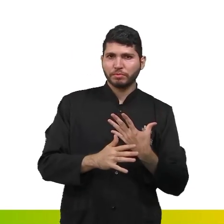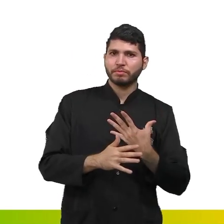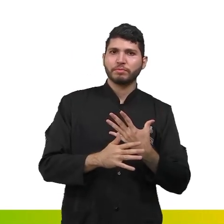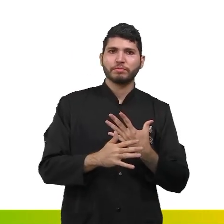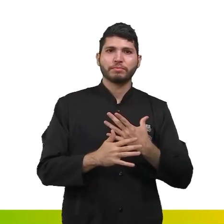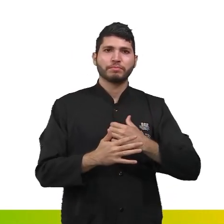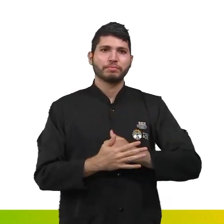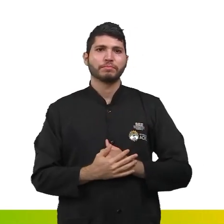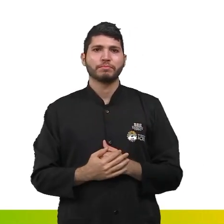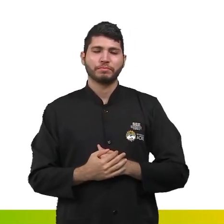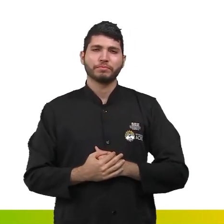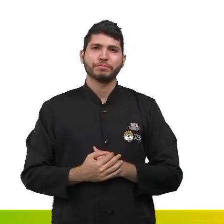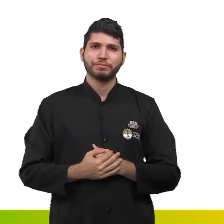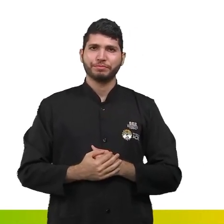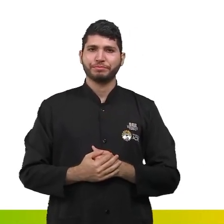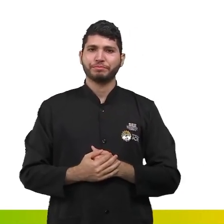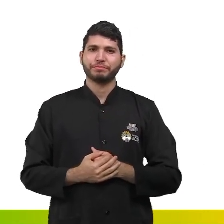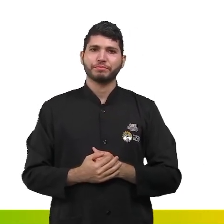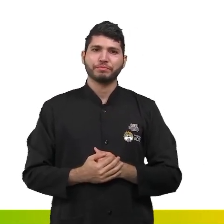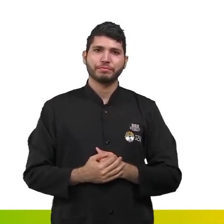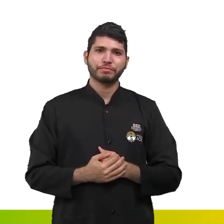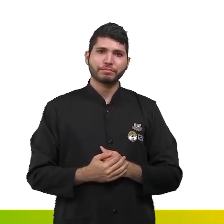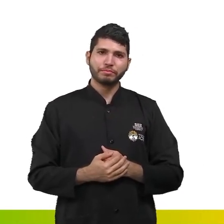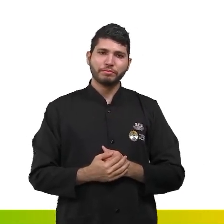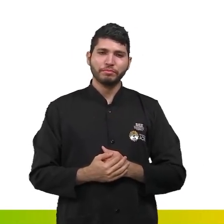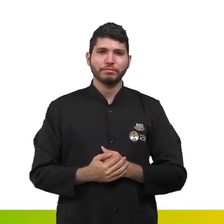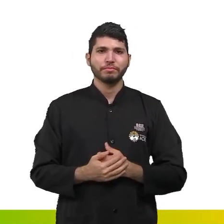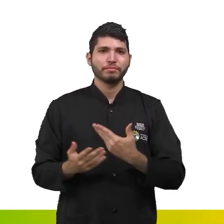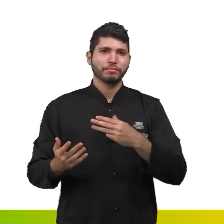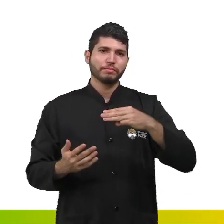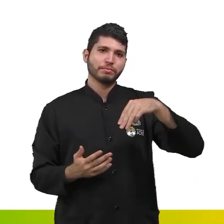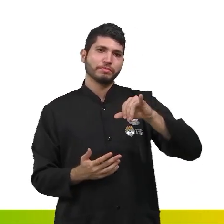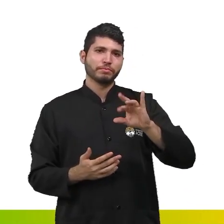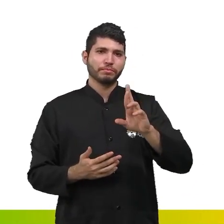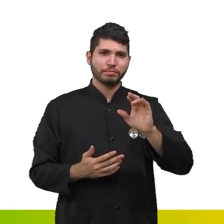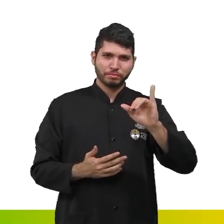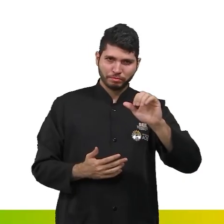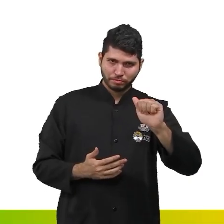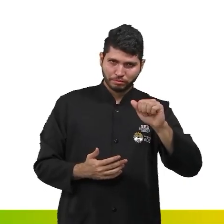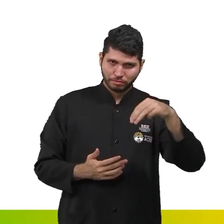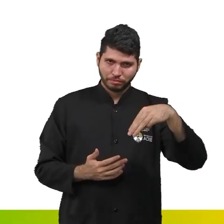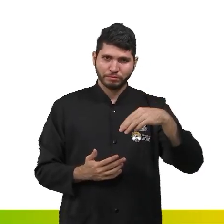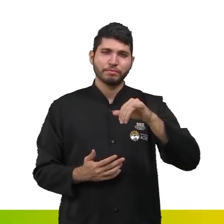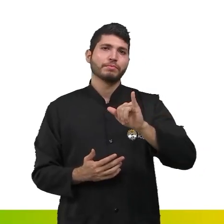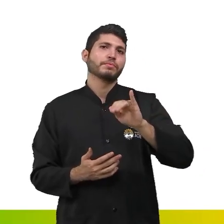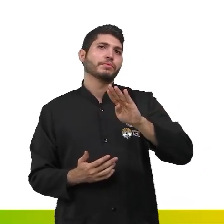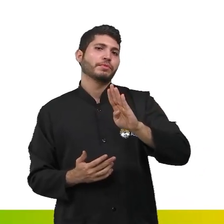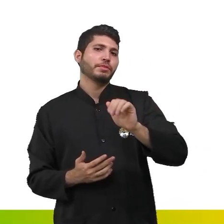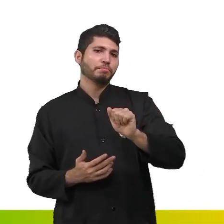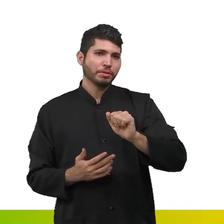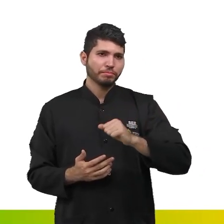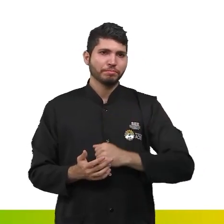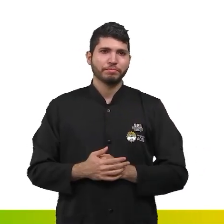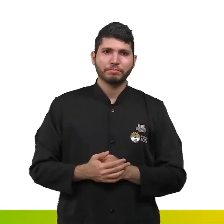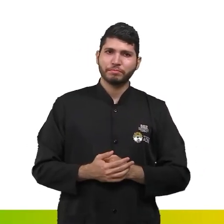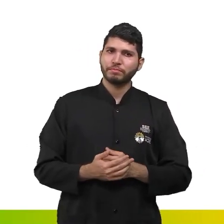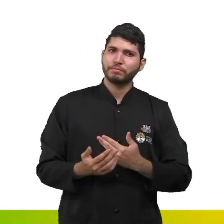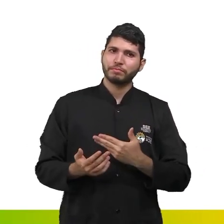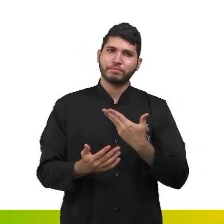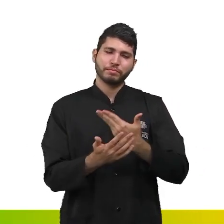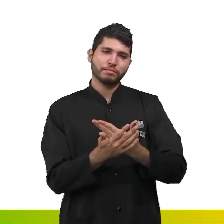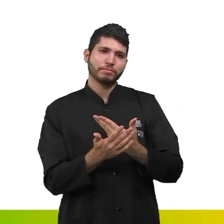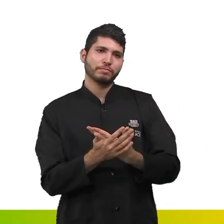Então, ela ia também à classe de ballet, a classe de balé, com 3 amigas da sua